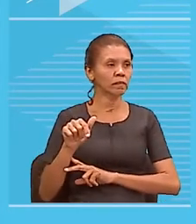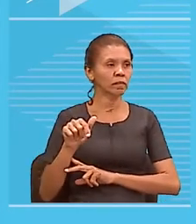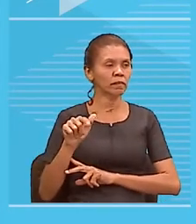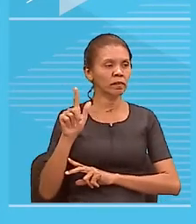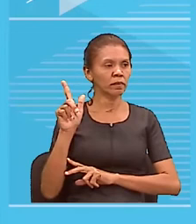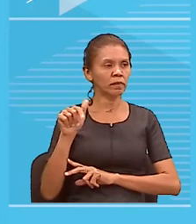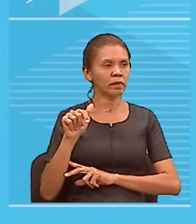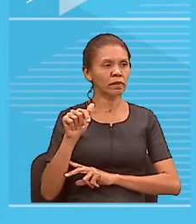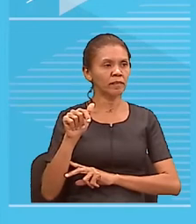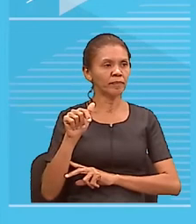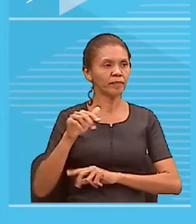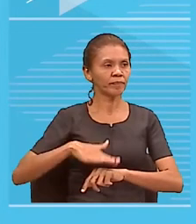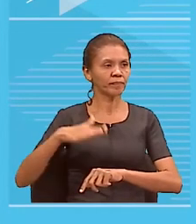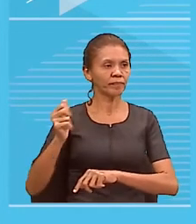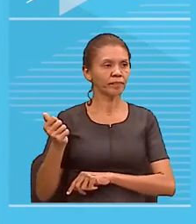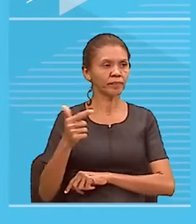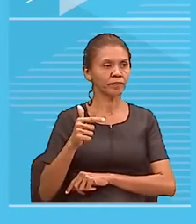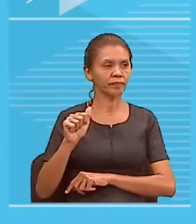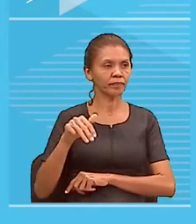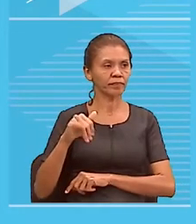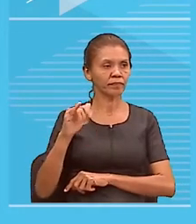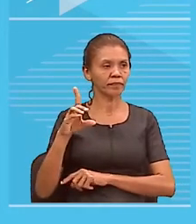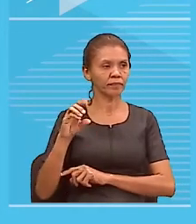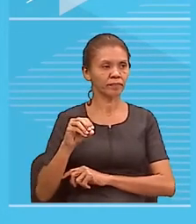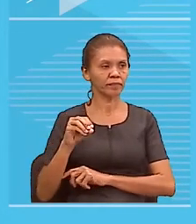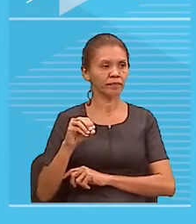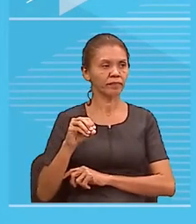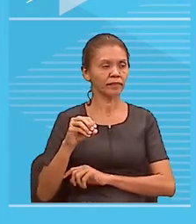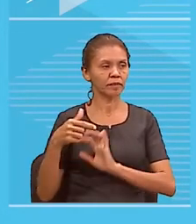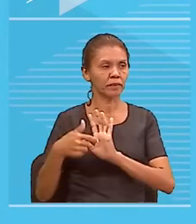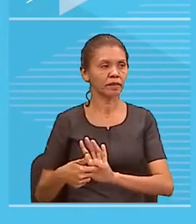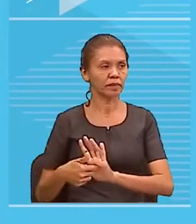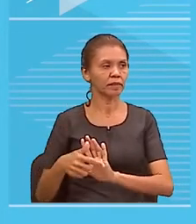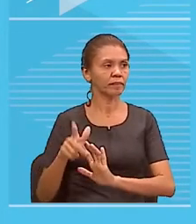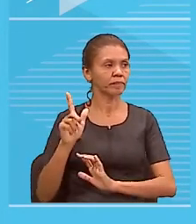maior que o amido e deixa eu colocar aqui essa observação